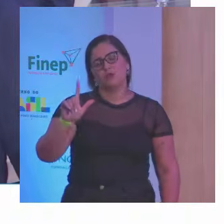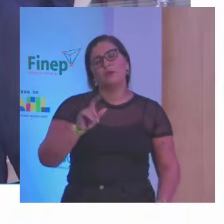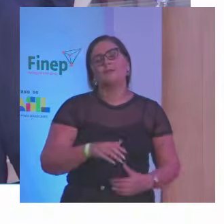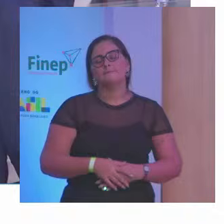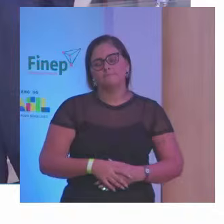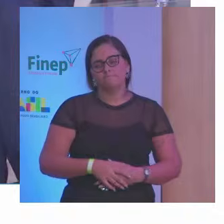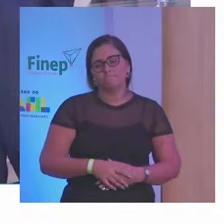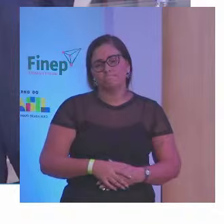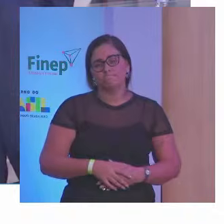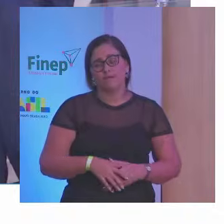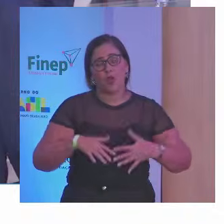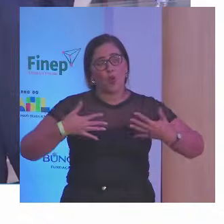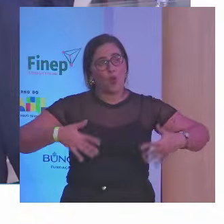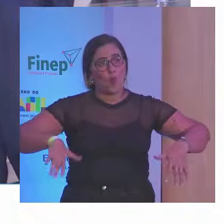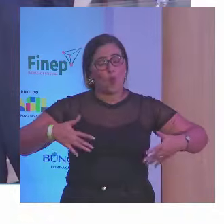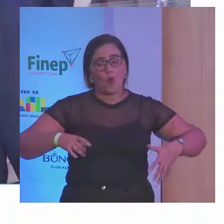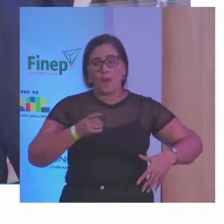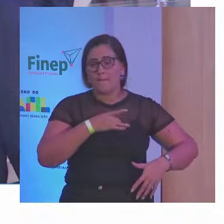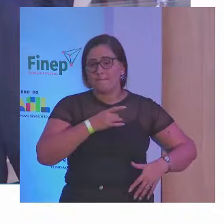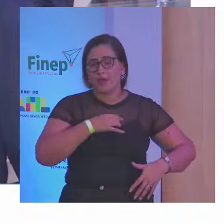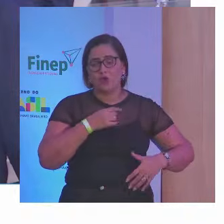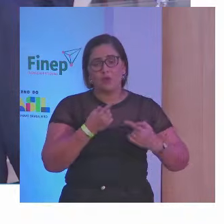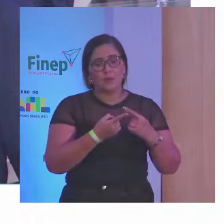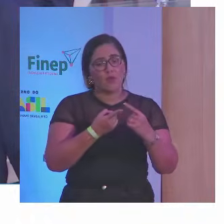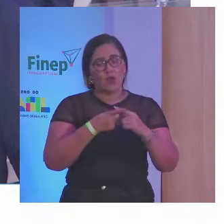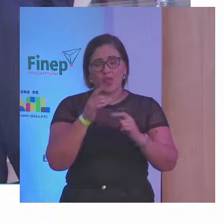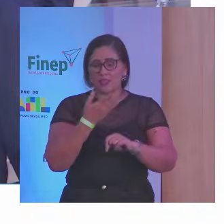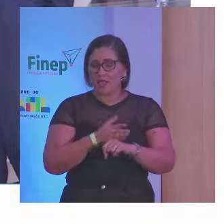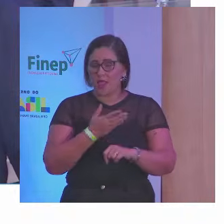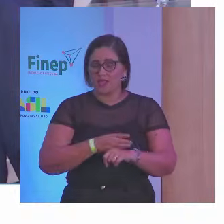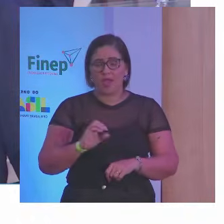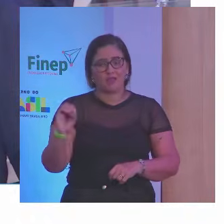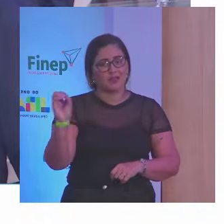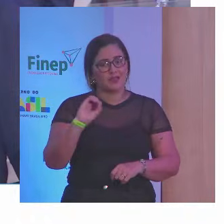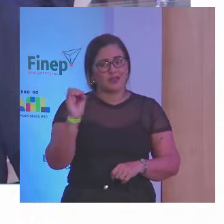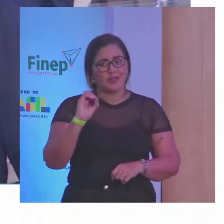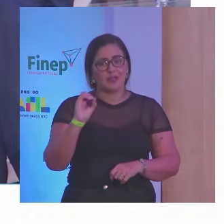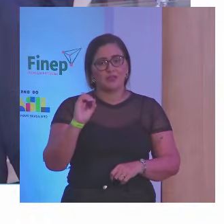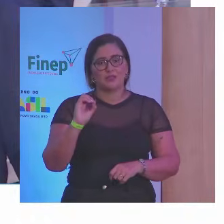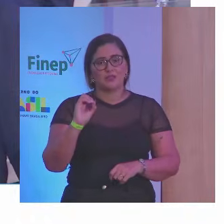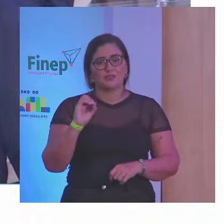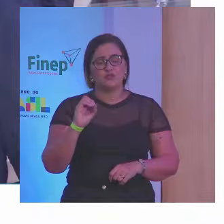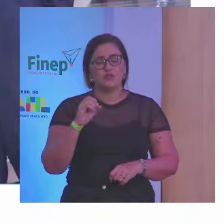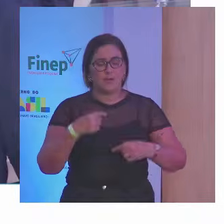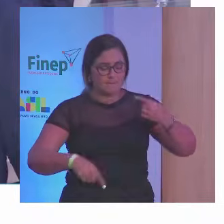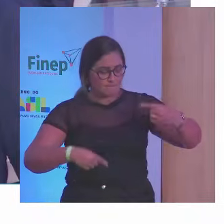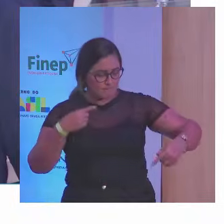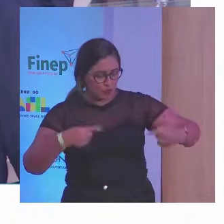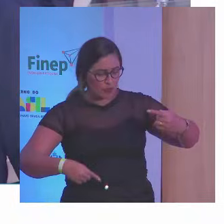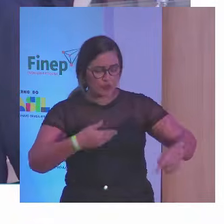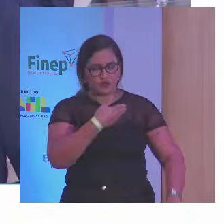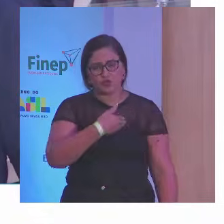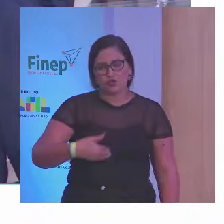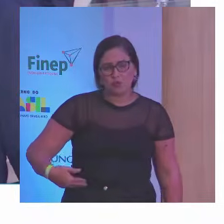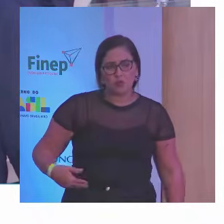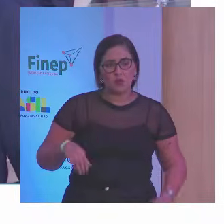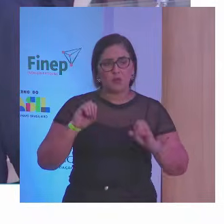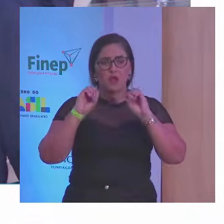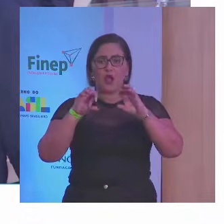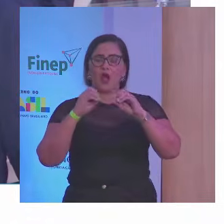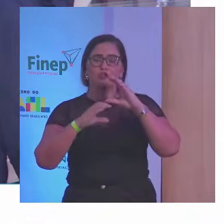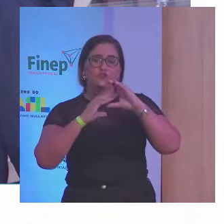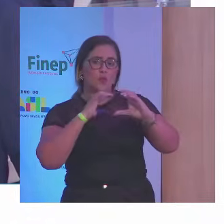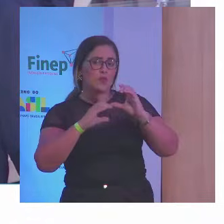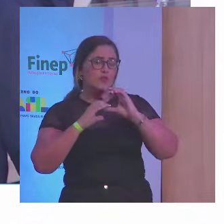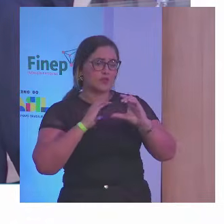E ele está em pânico, porque ele não foi treinado para isso. Ele não teve aula de políticas públicas, ele não teve aula de comunicação. O cientista